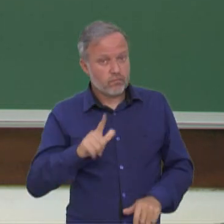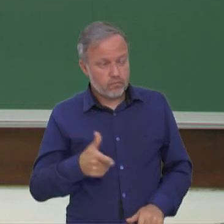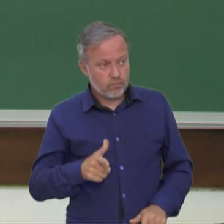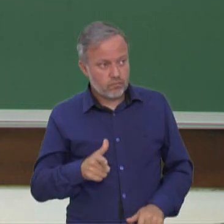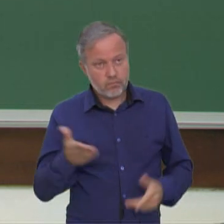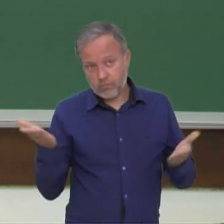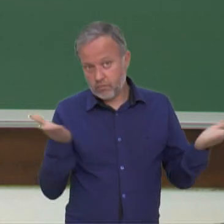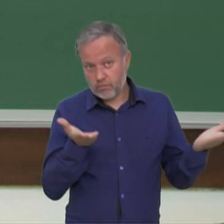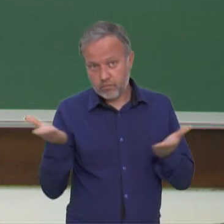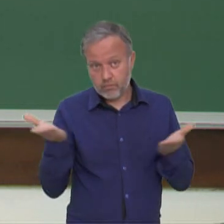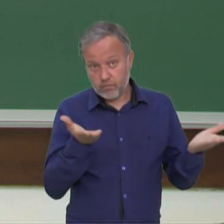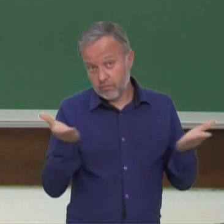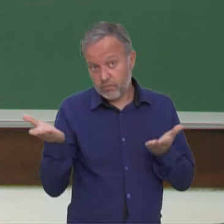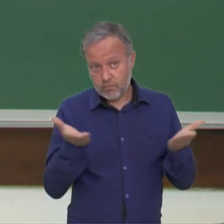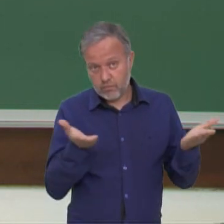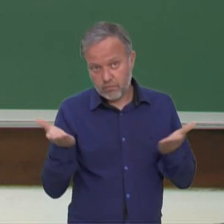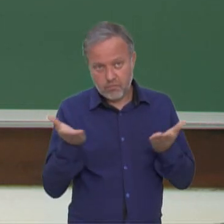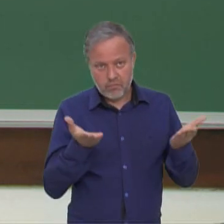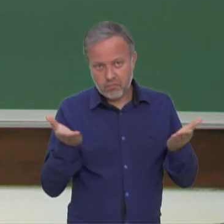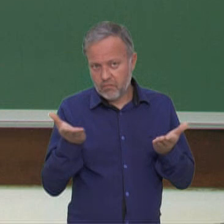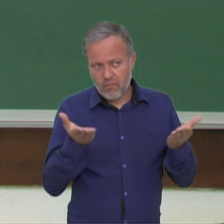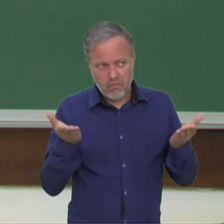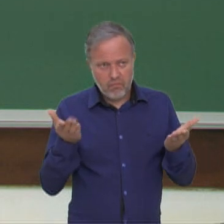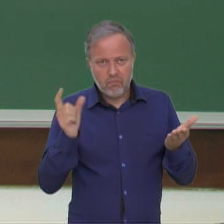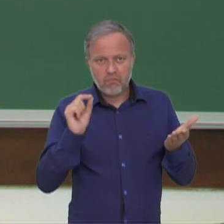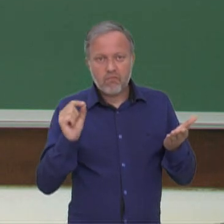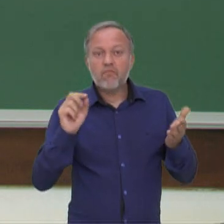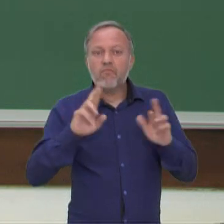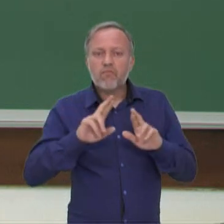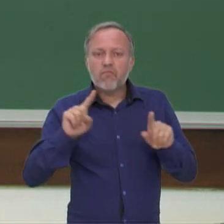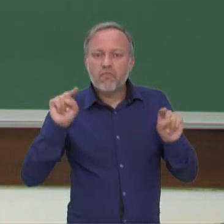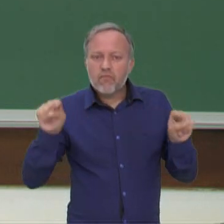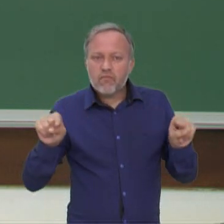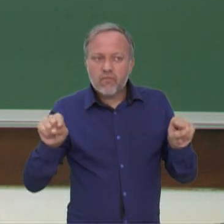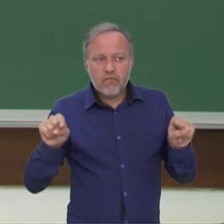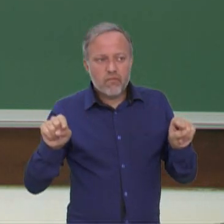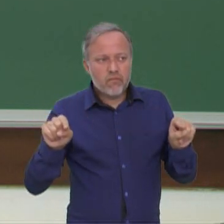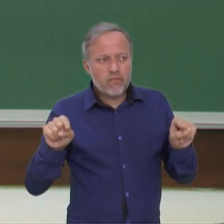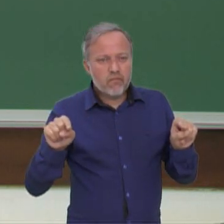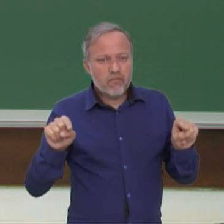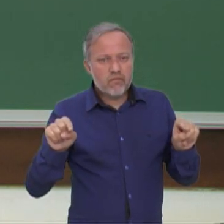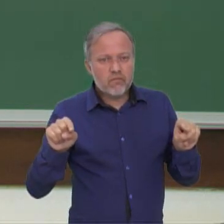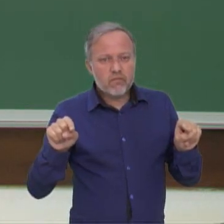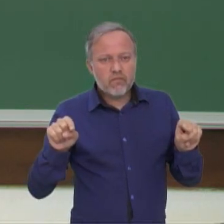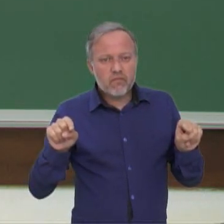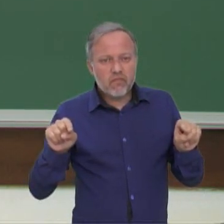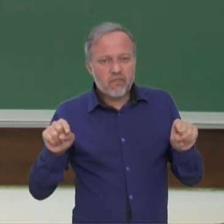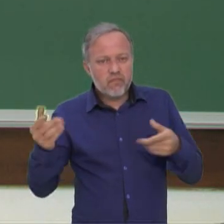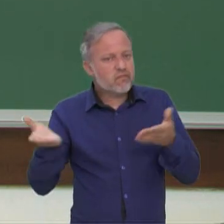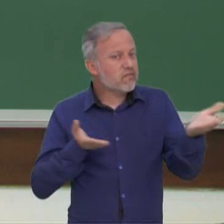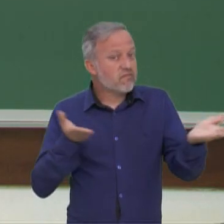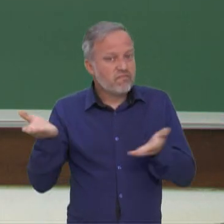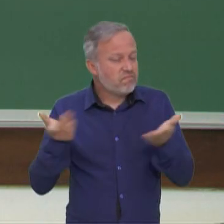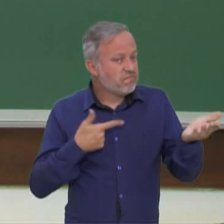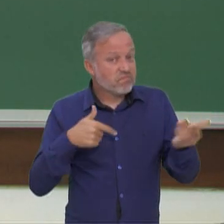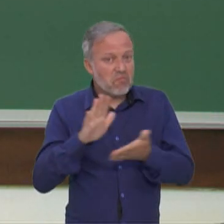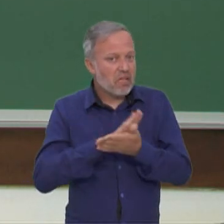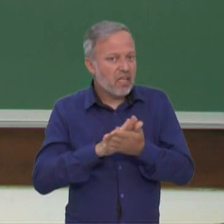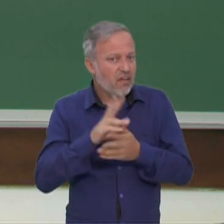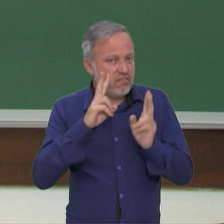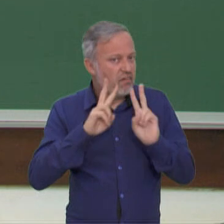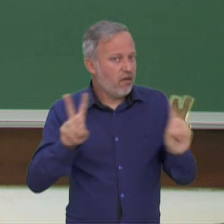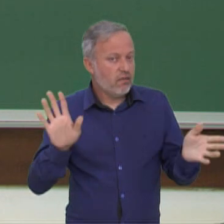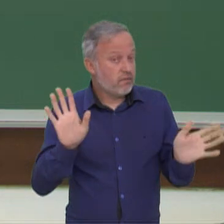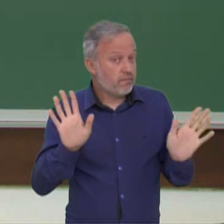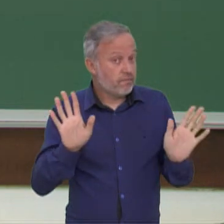Eles só são diferentes mesmo, o que é diferente, uma coisa não tem nada a ver com a outra, tá? Vocês